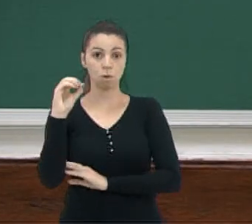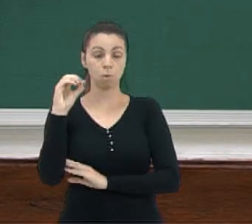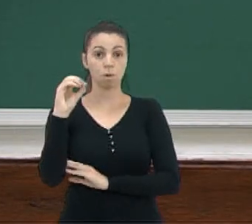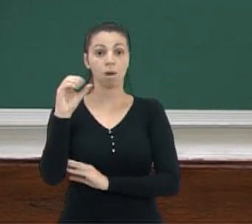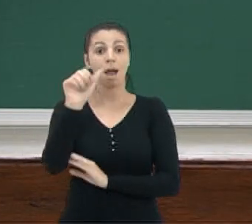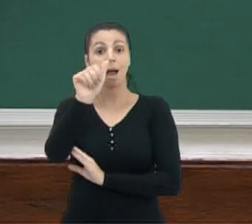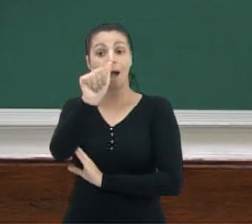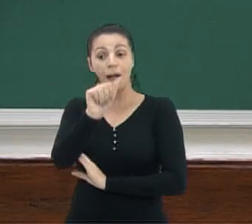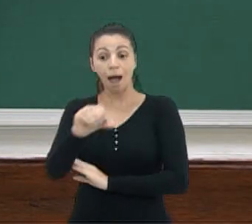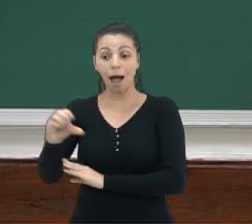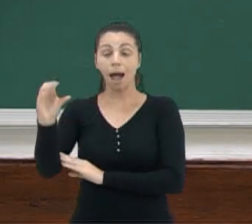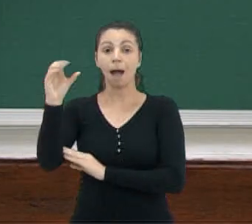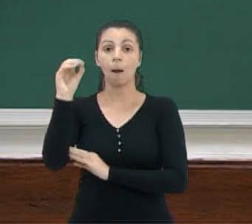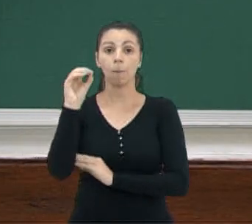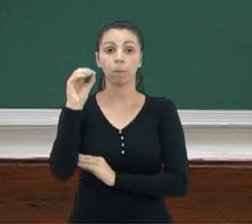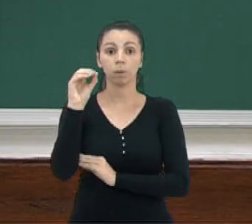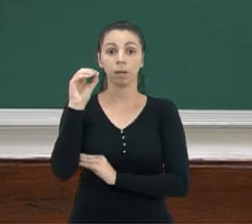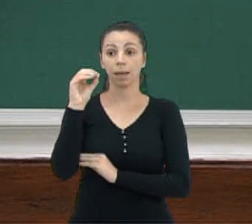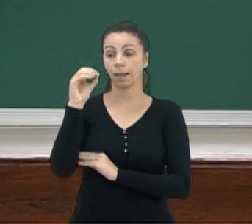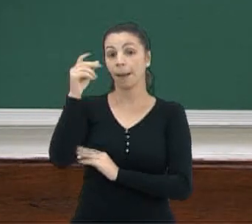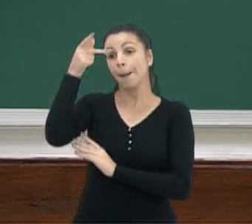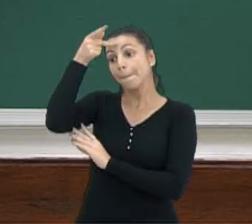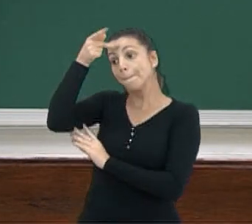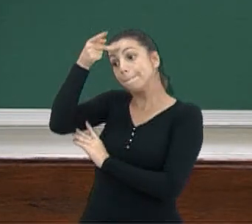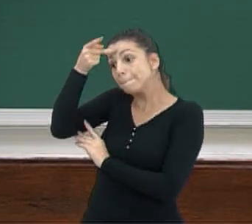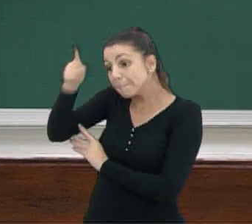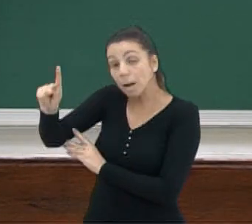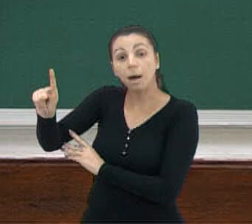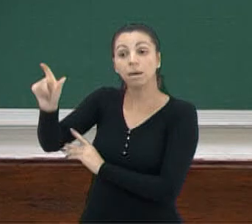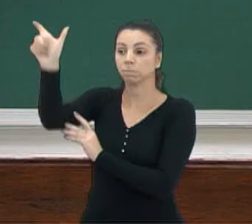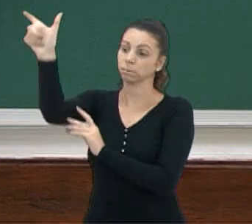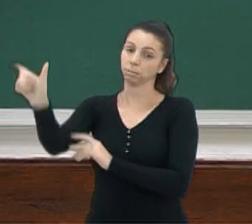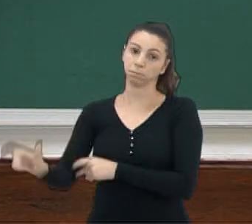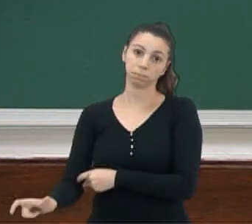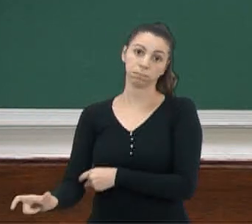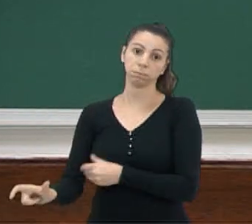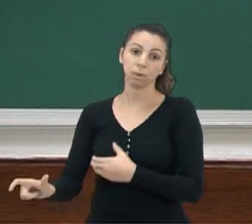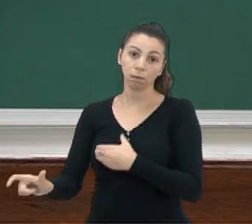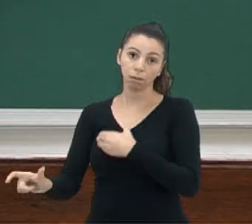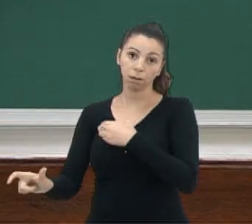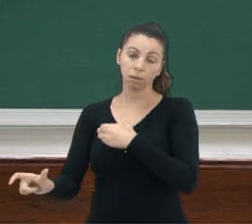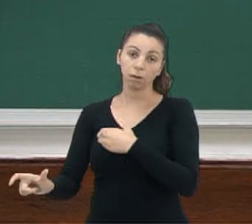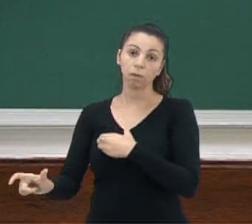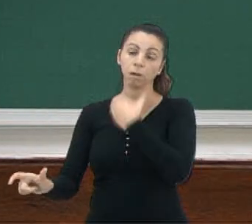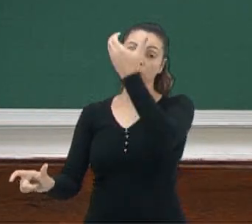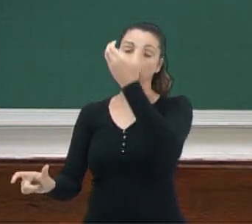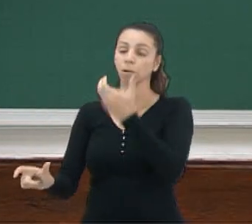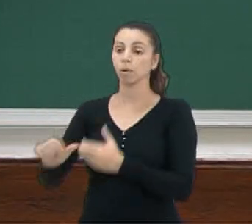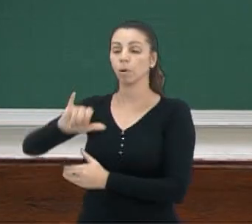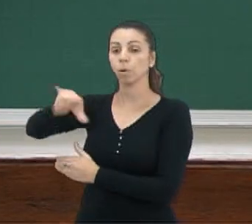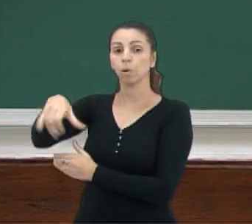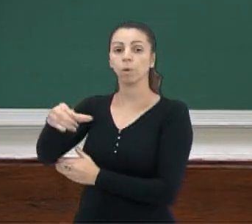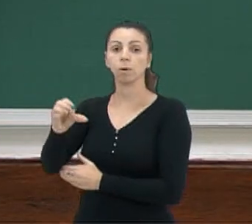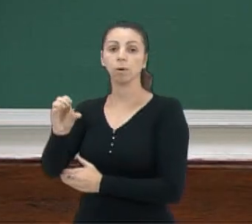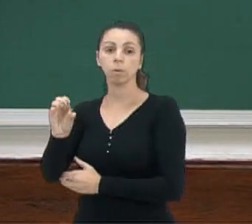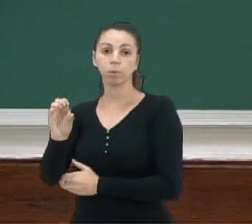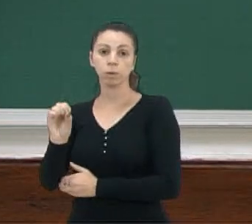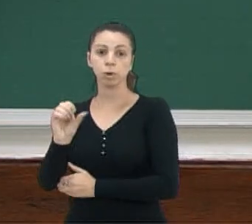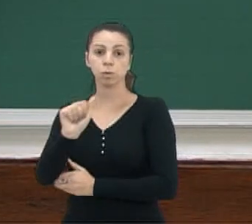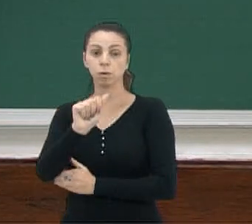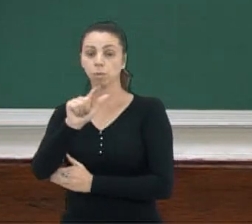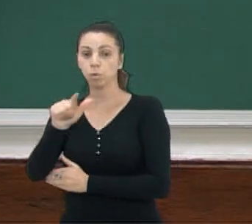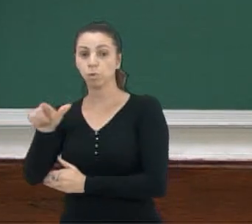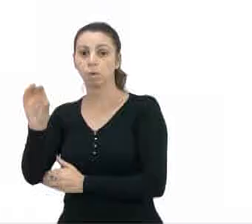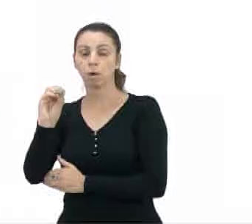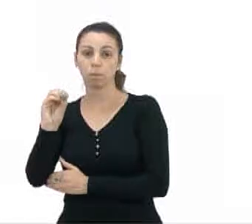É para tal pessoa. Essa maçã é para o João, né? Então, o valor